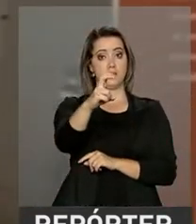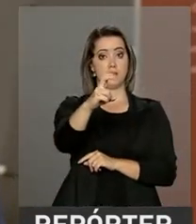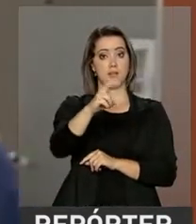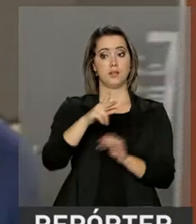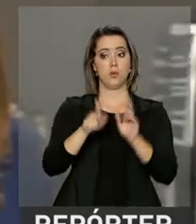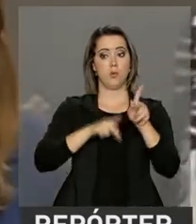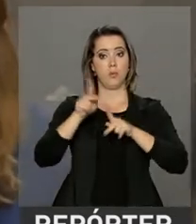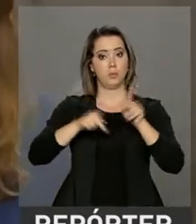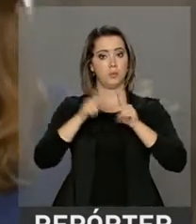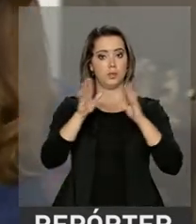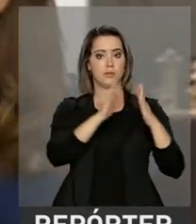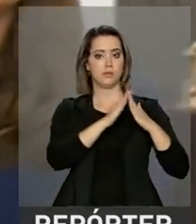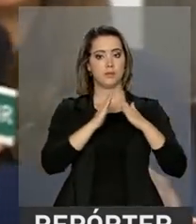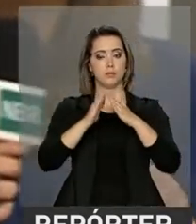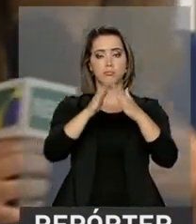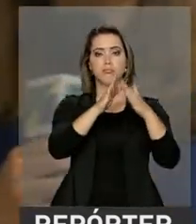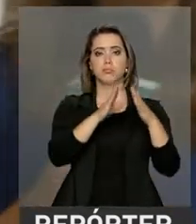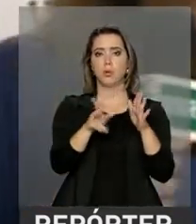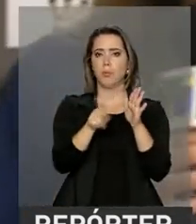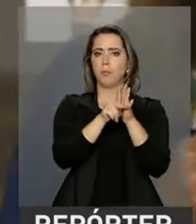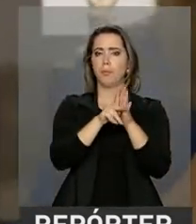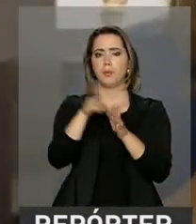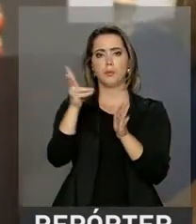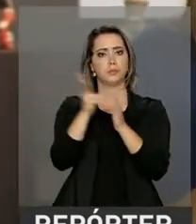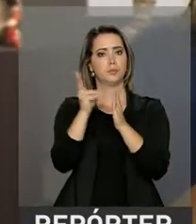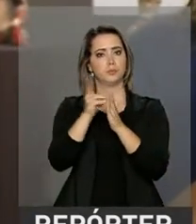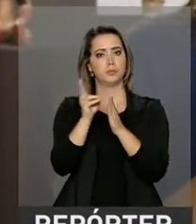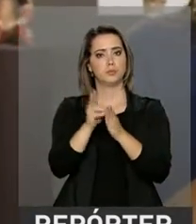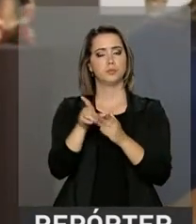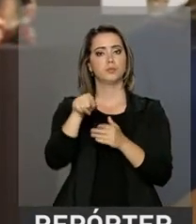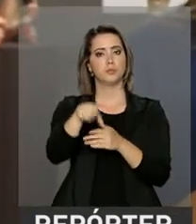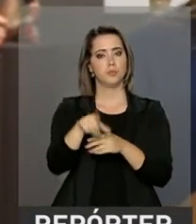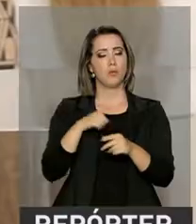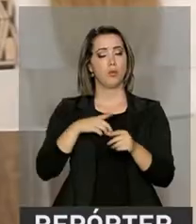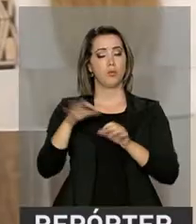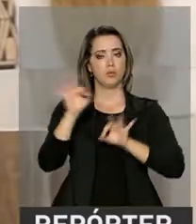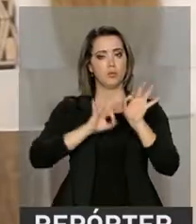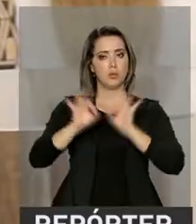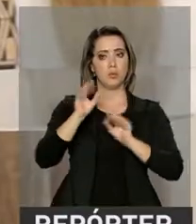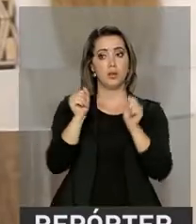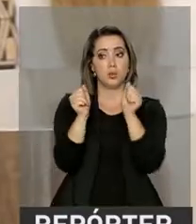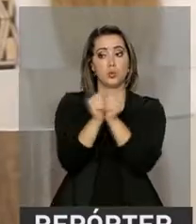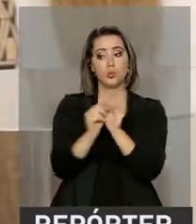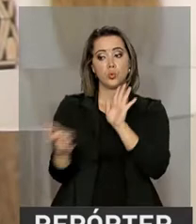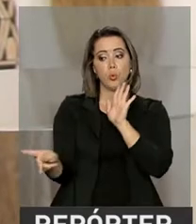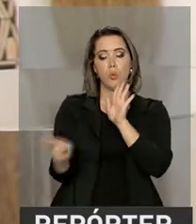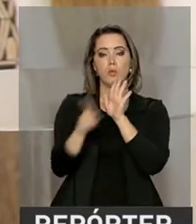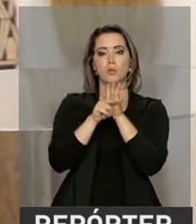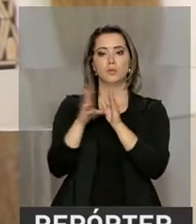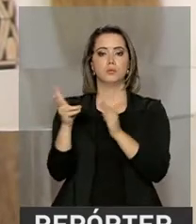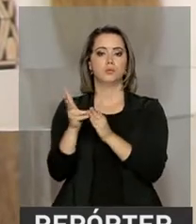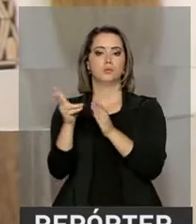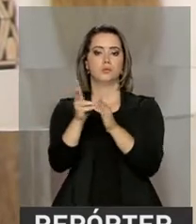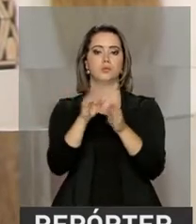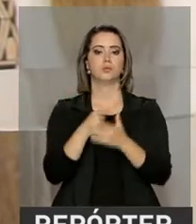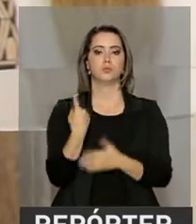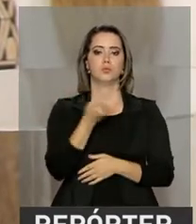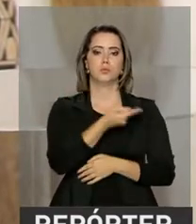Grande parte desse acervo é resultado de oficinas feitas com os próprios índios. Nós levamos softwares, nós levamos